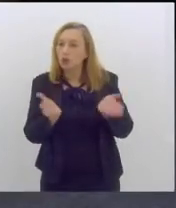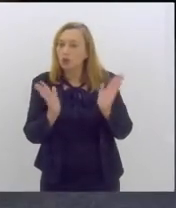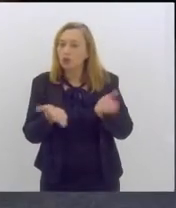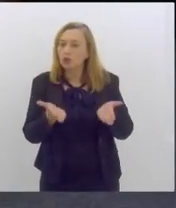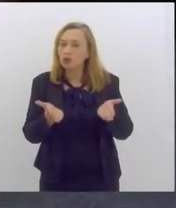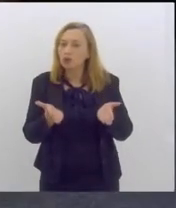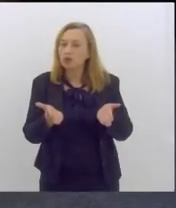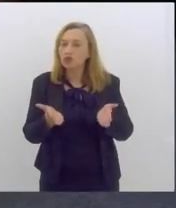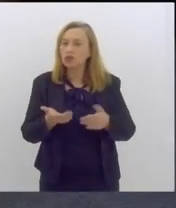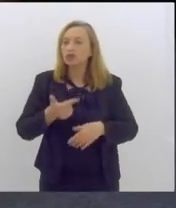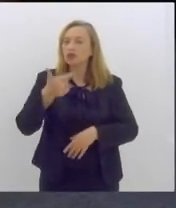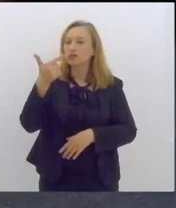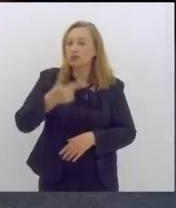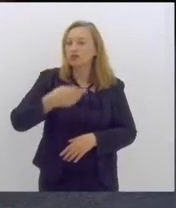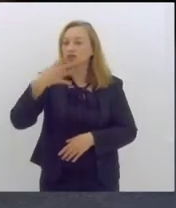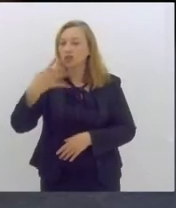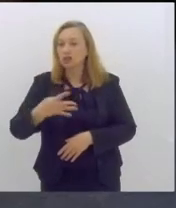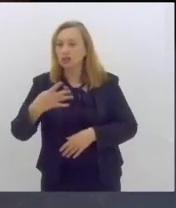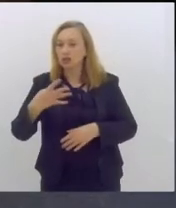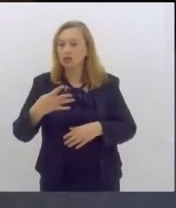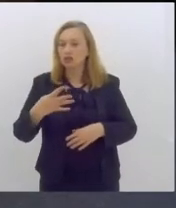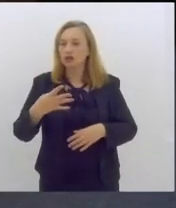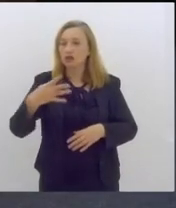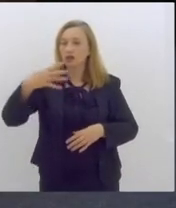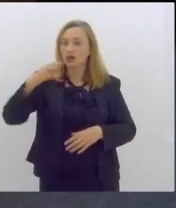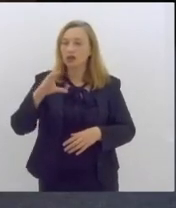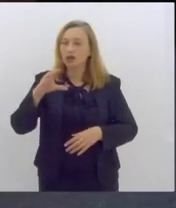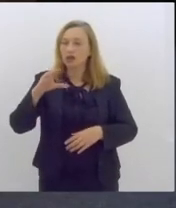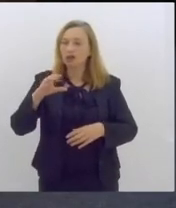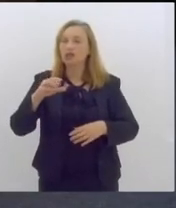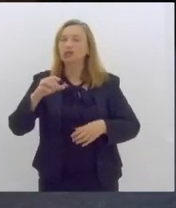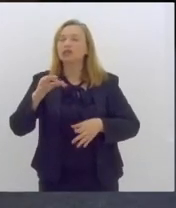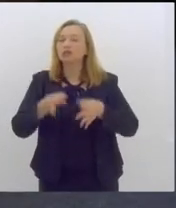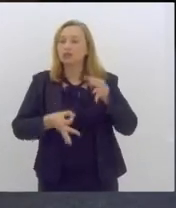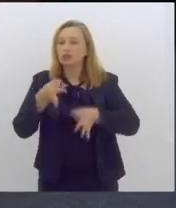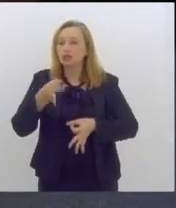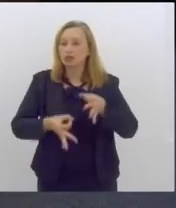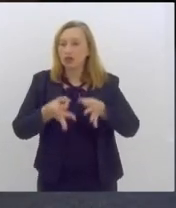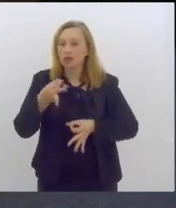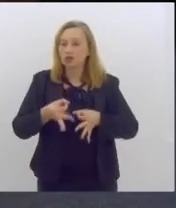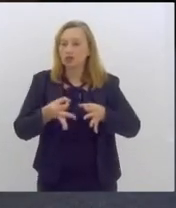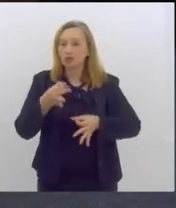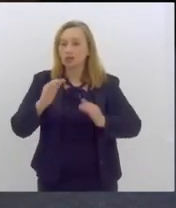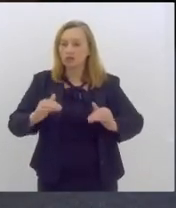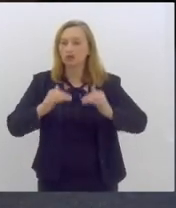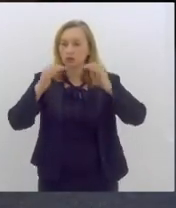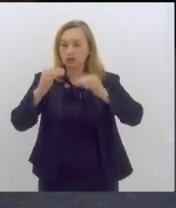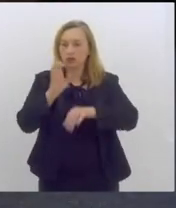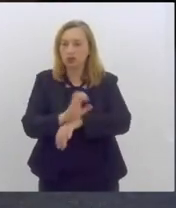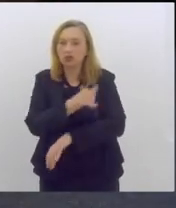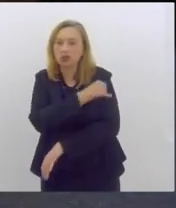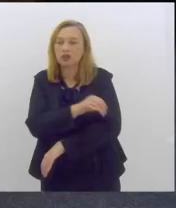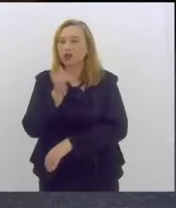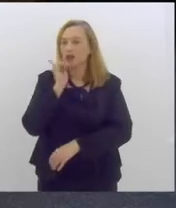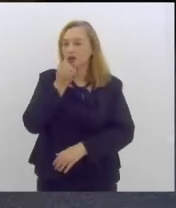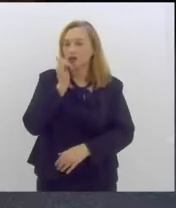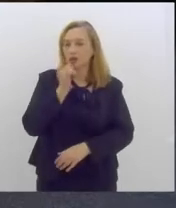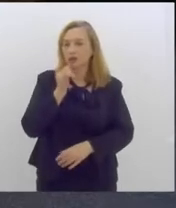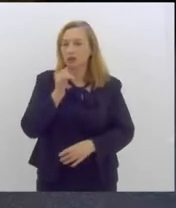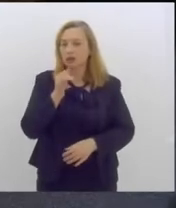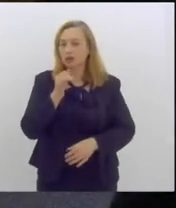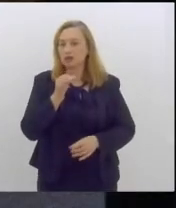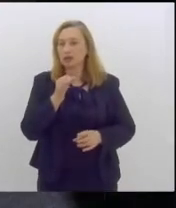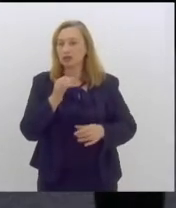pela vigésima quarta Câmara Cível do Tribunal de Justiça do Estado do Rio de Janeiro sob a relatoria do desembargador